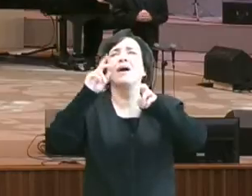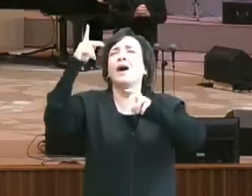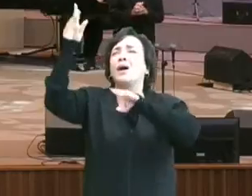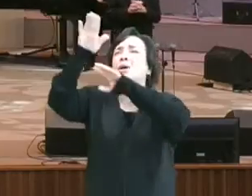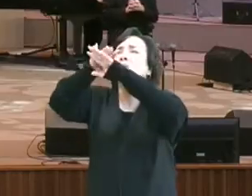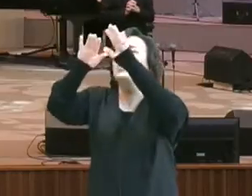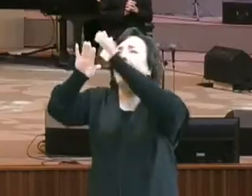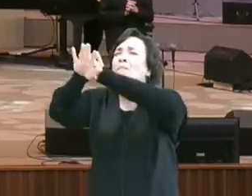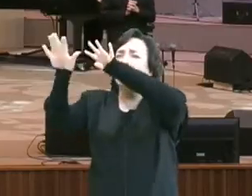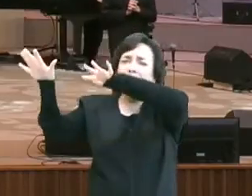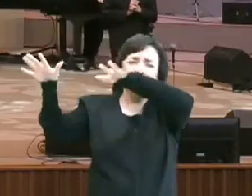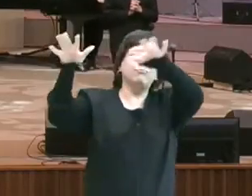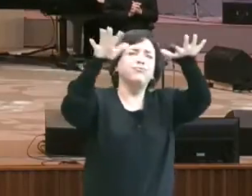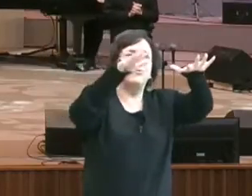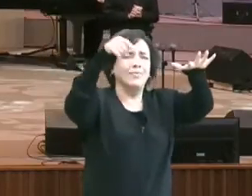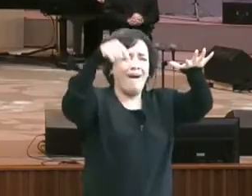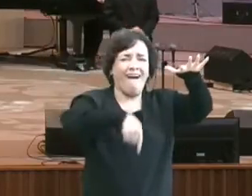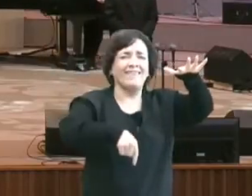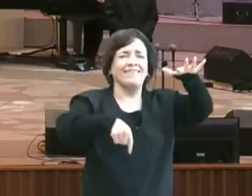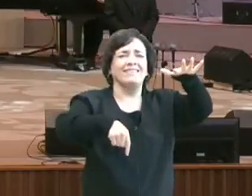as tuas mãos sobre este lugar.